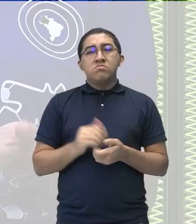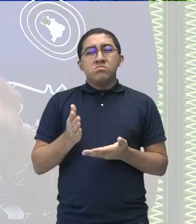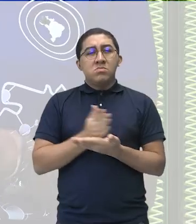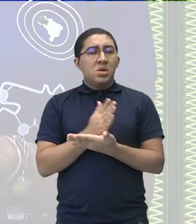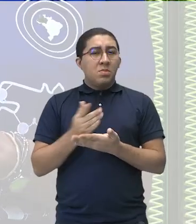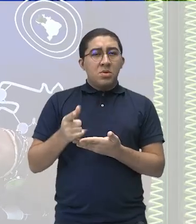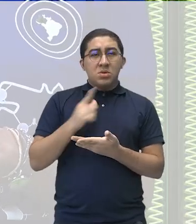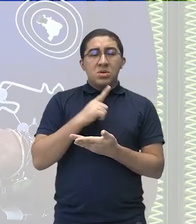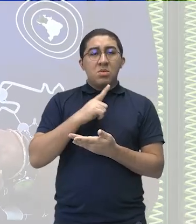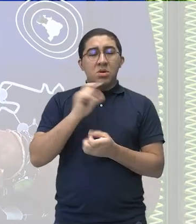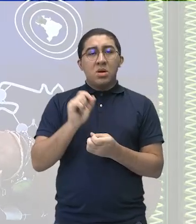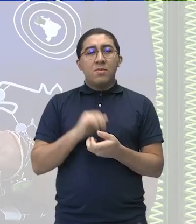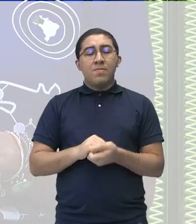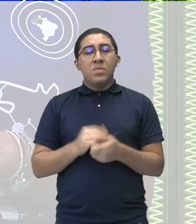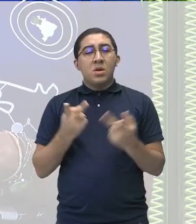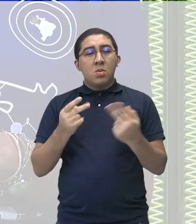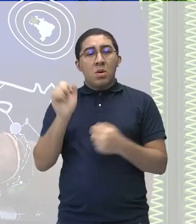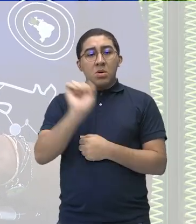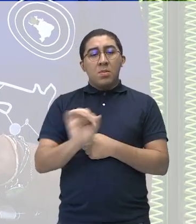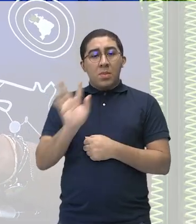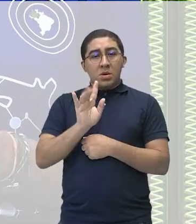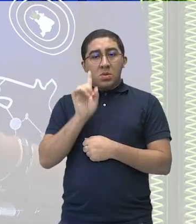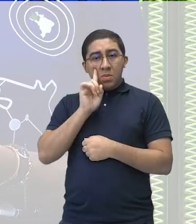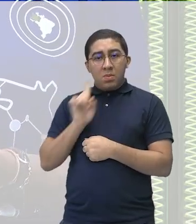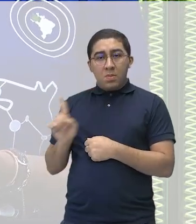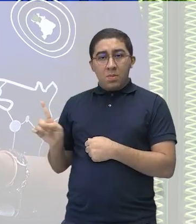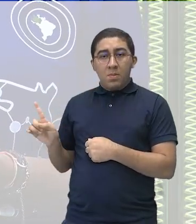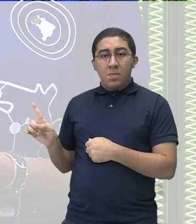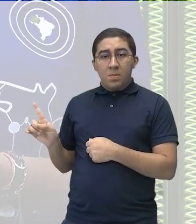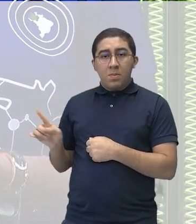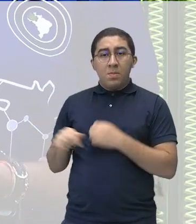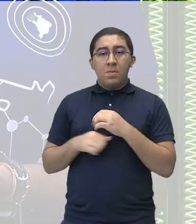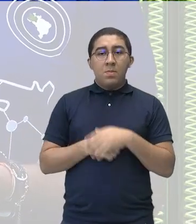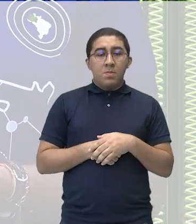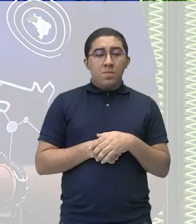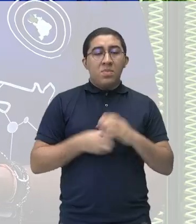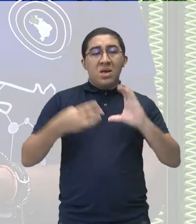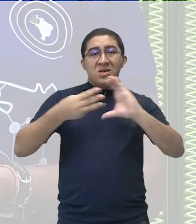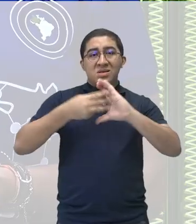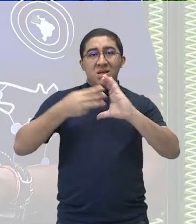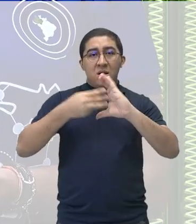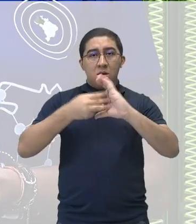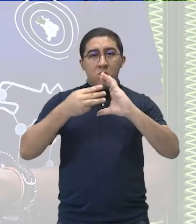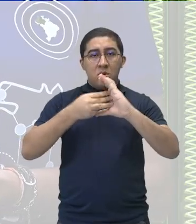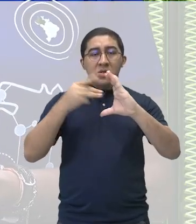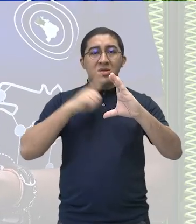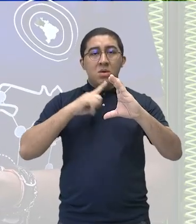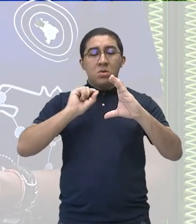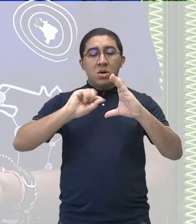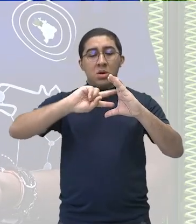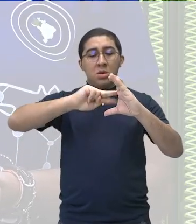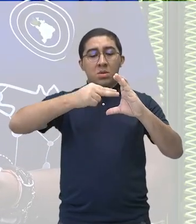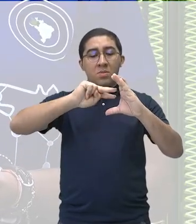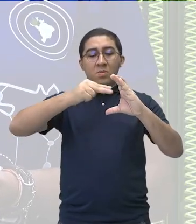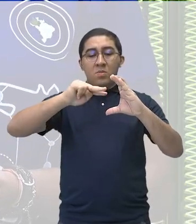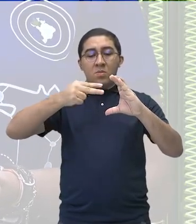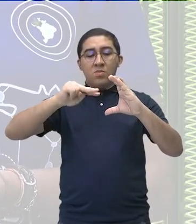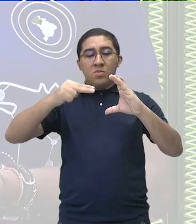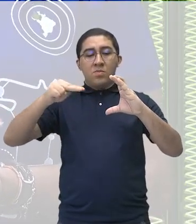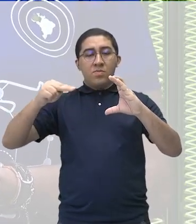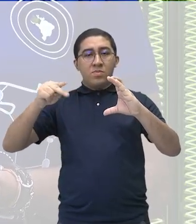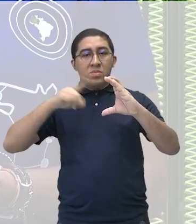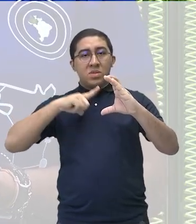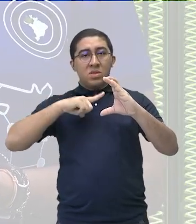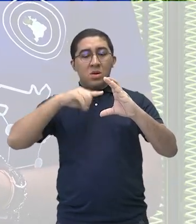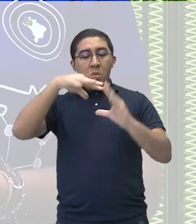da célula, como vocês podem observar na imagem. Então, ocorre esse alinhamento dos cromossomos na parte central da